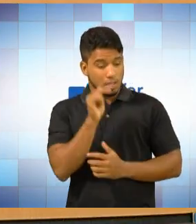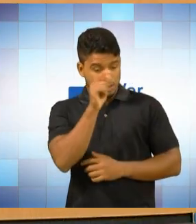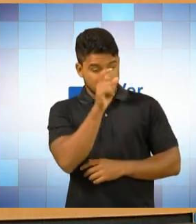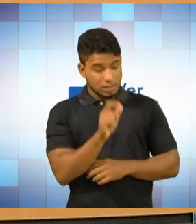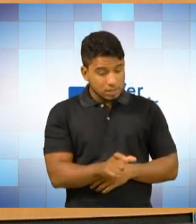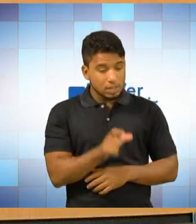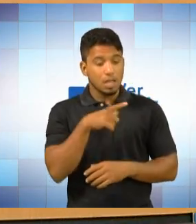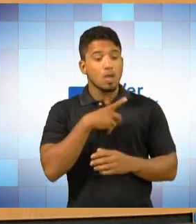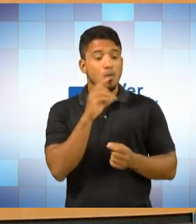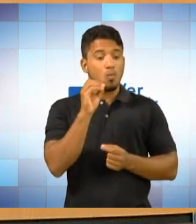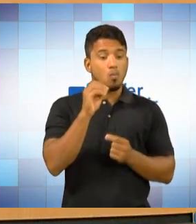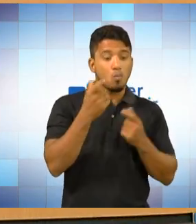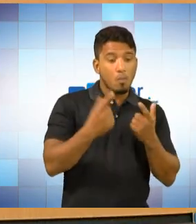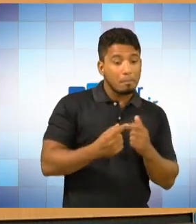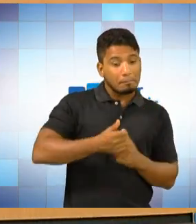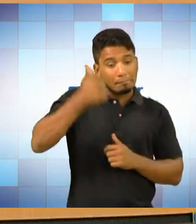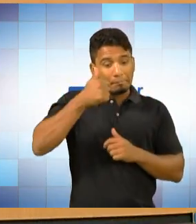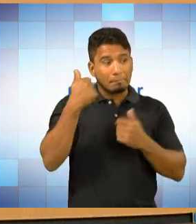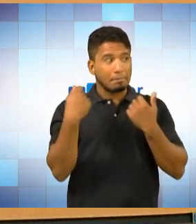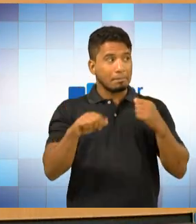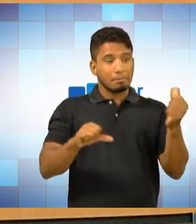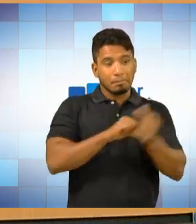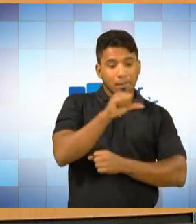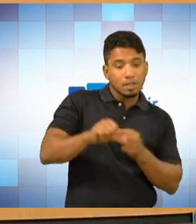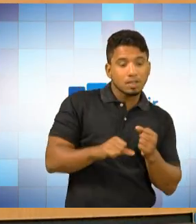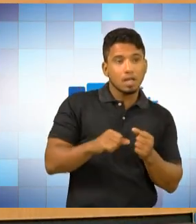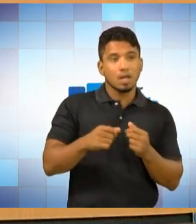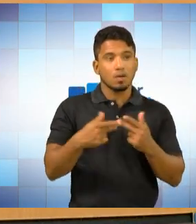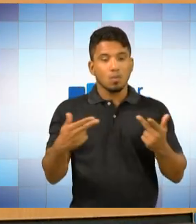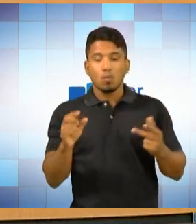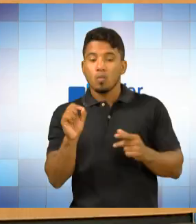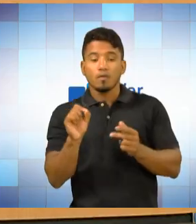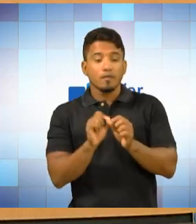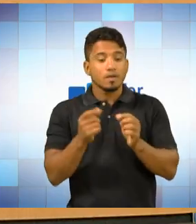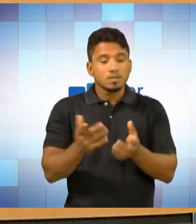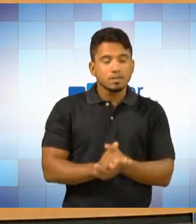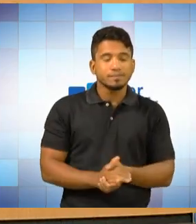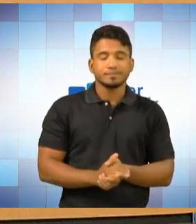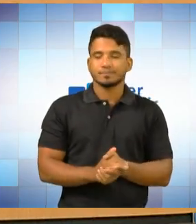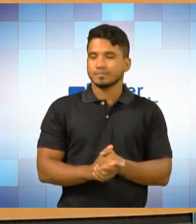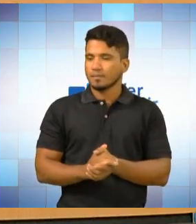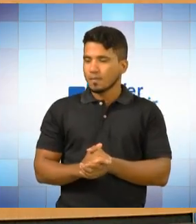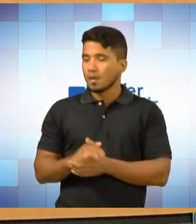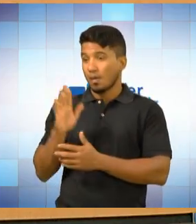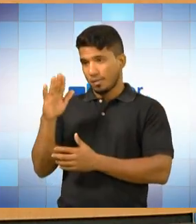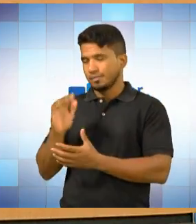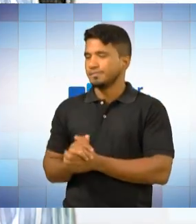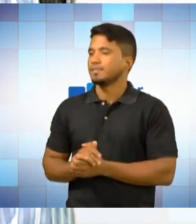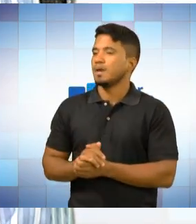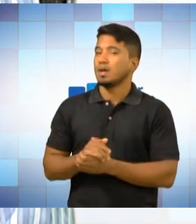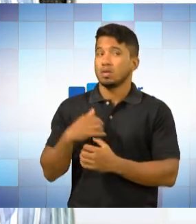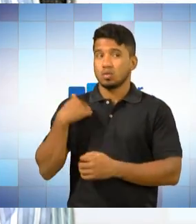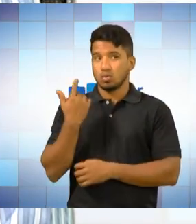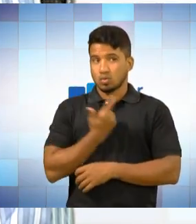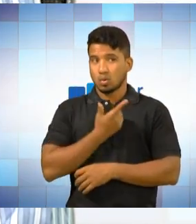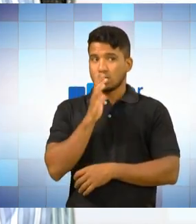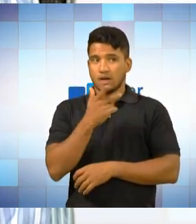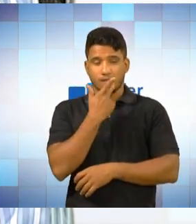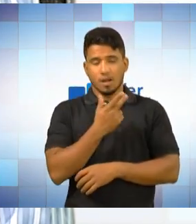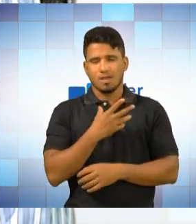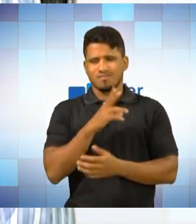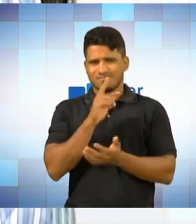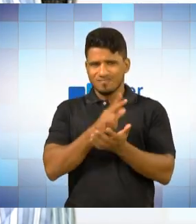aqui é o ponto primordial, a prioridade tem que ser isso aqui. Olha, Chico, nós